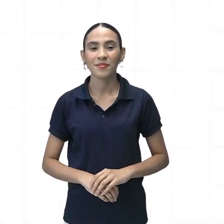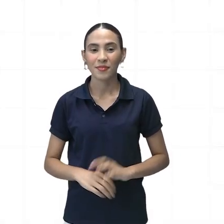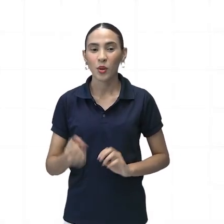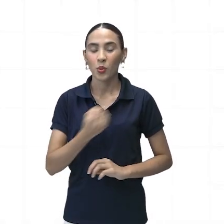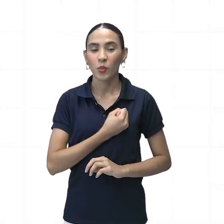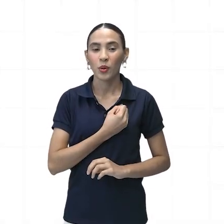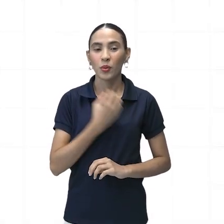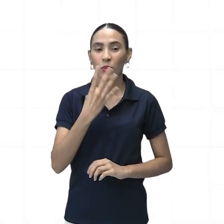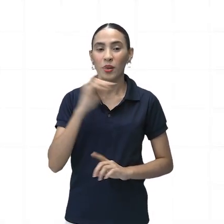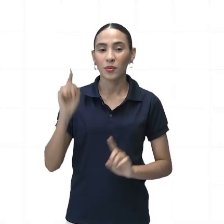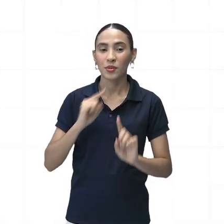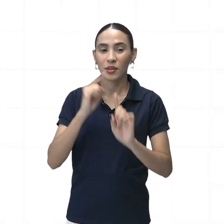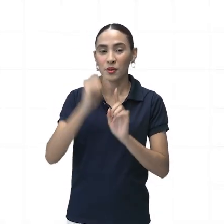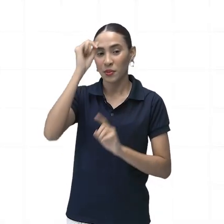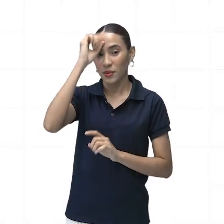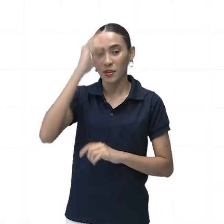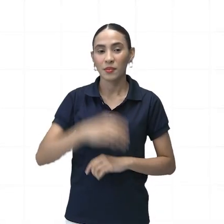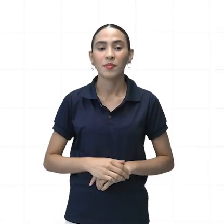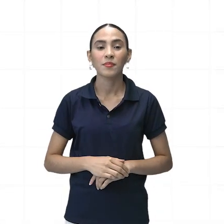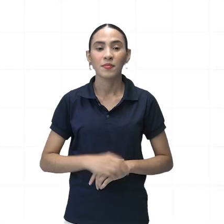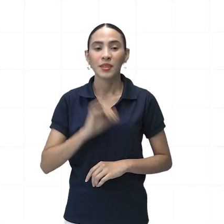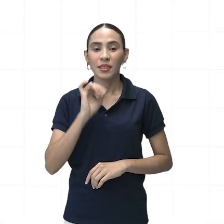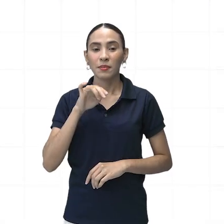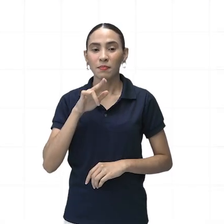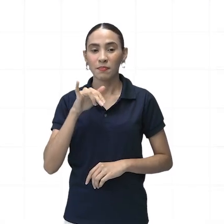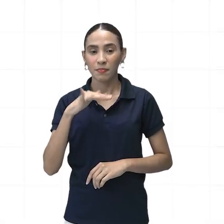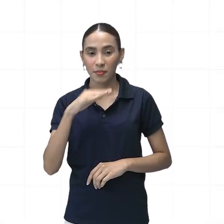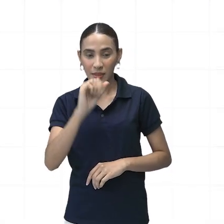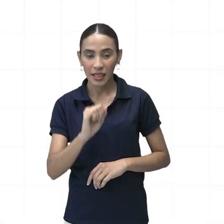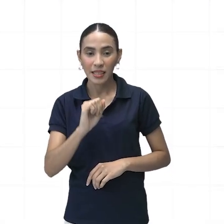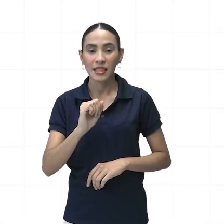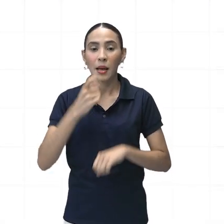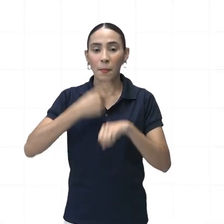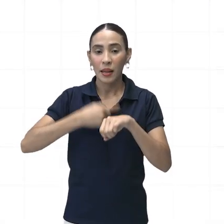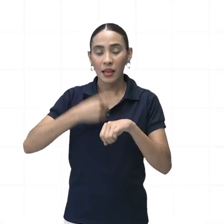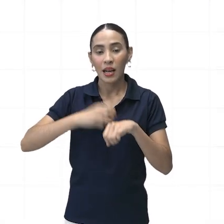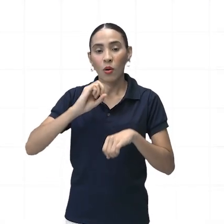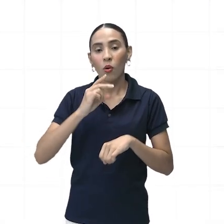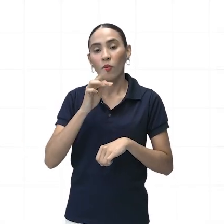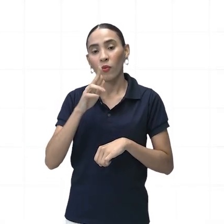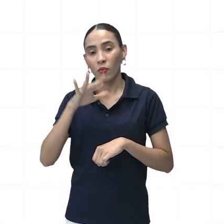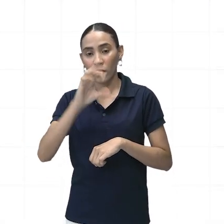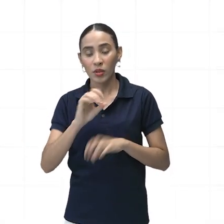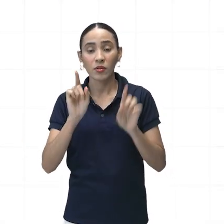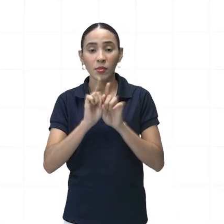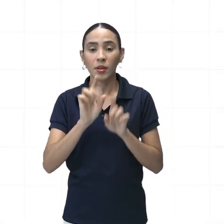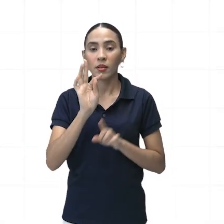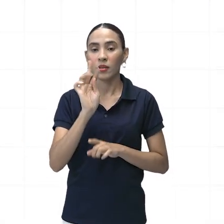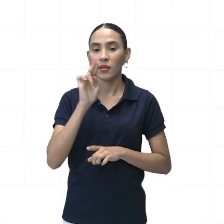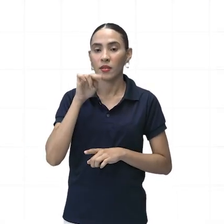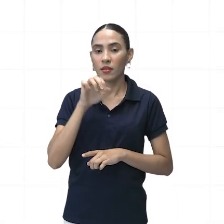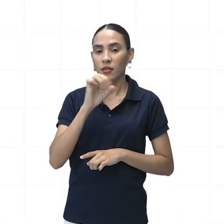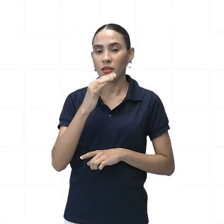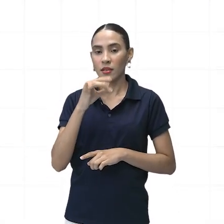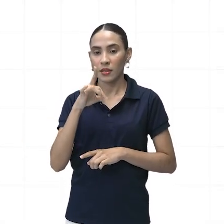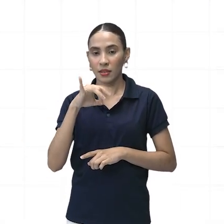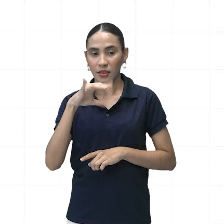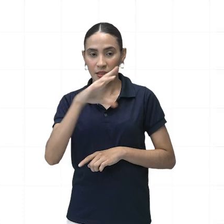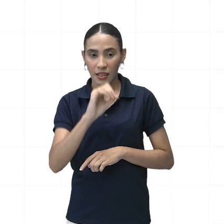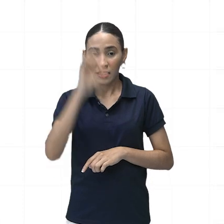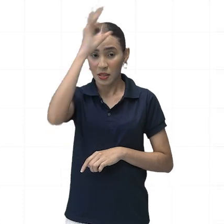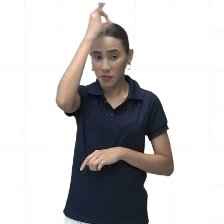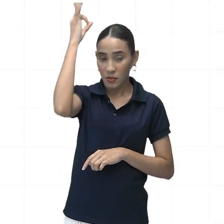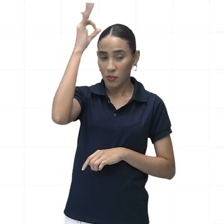Aula 4, objeto de conhecimento, imanência, material físico e transcendência espiritual além da